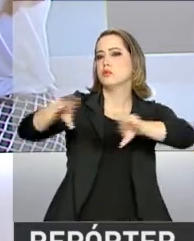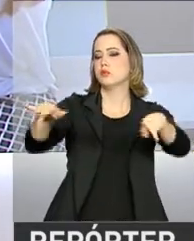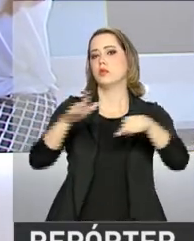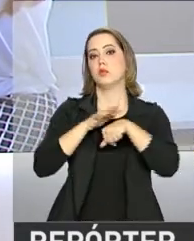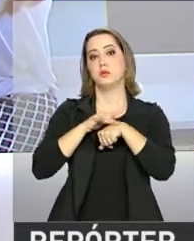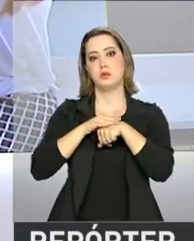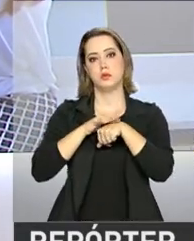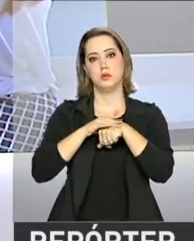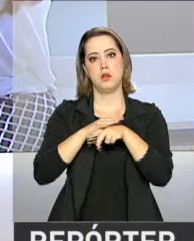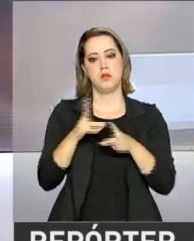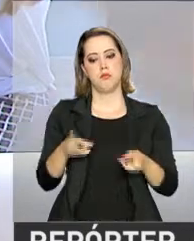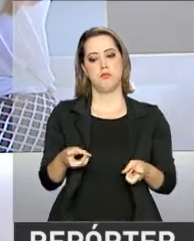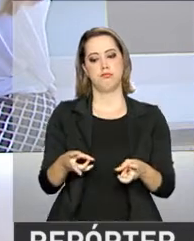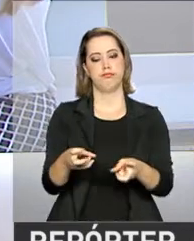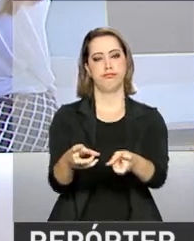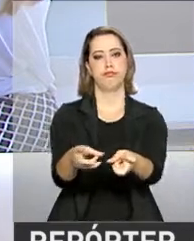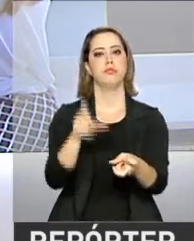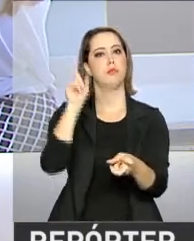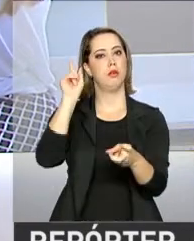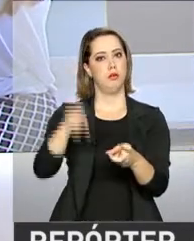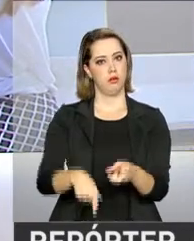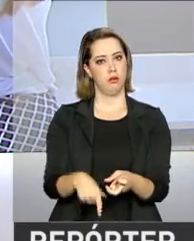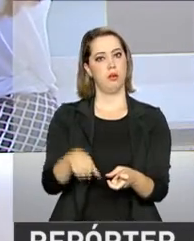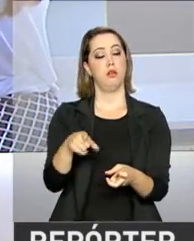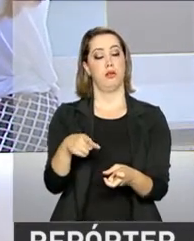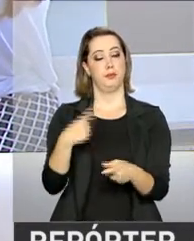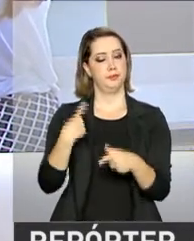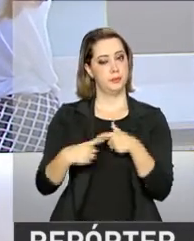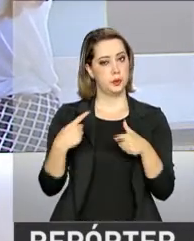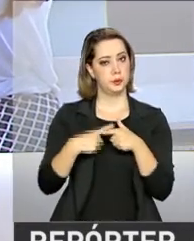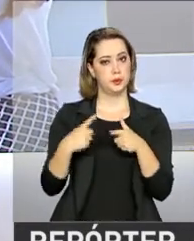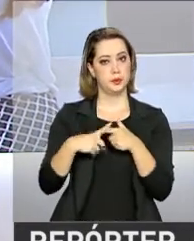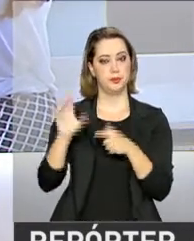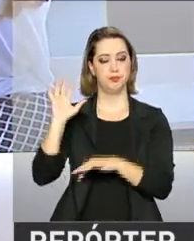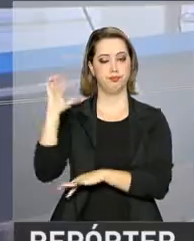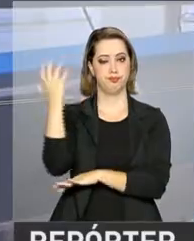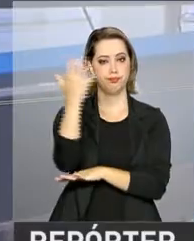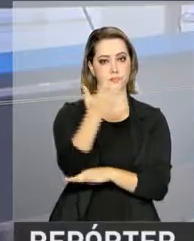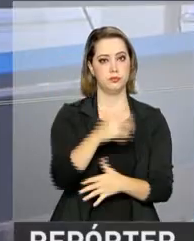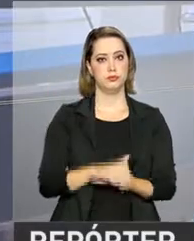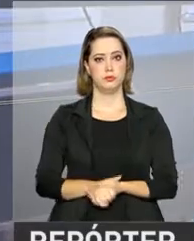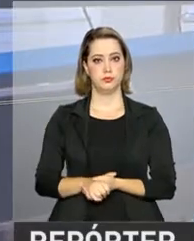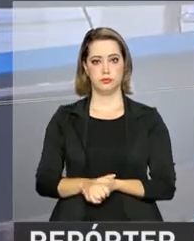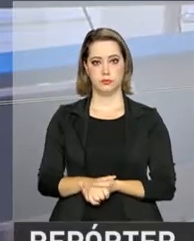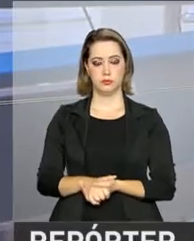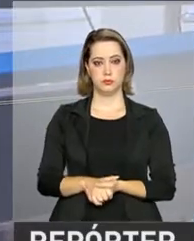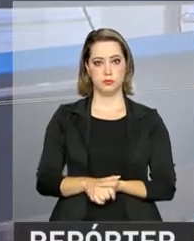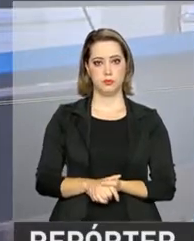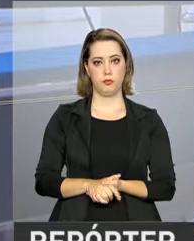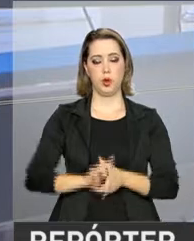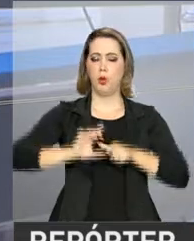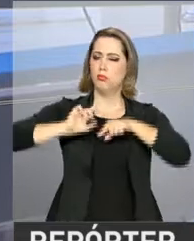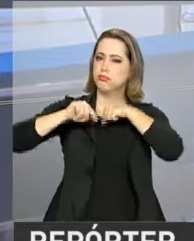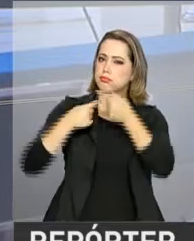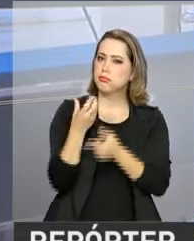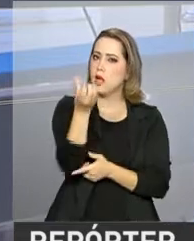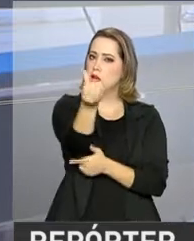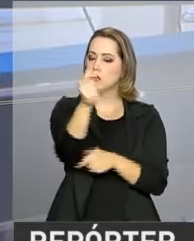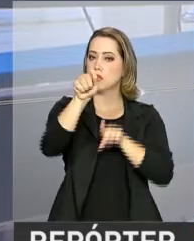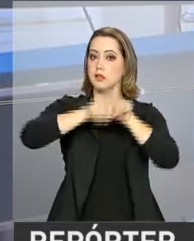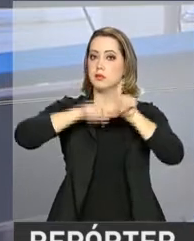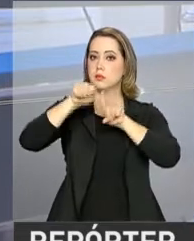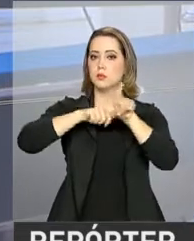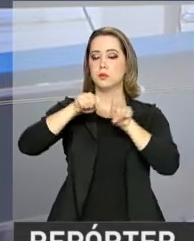infecciosas virais são considerados desastres naturais nos próximos seis meses a